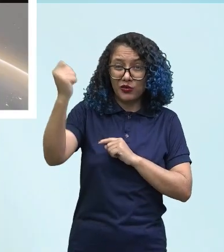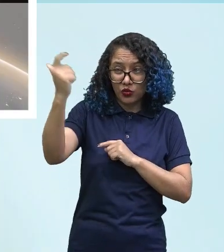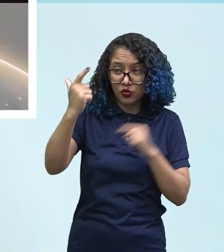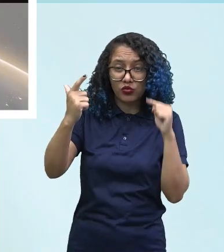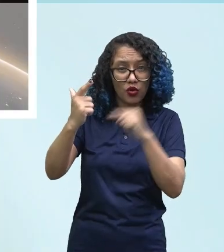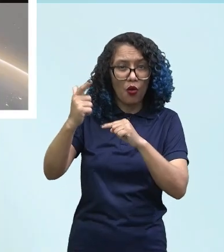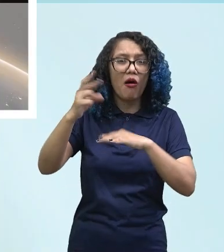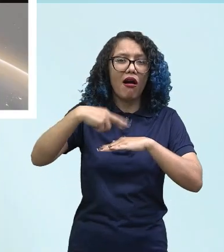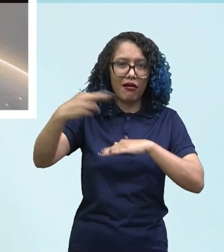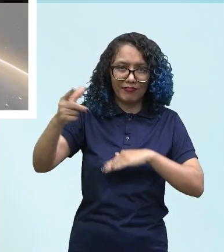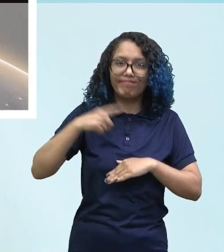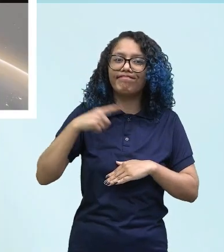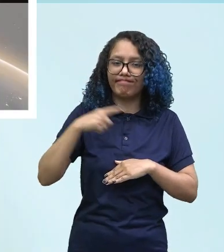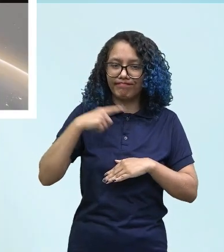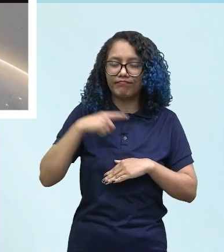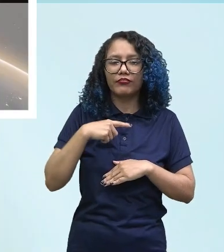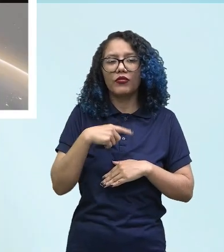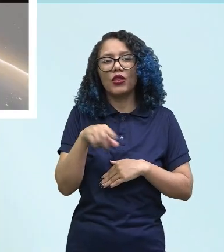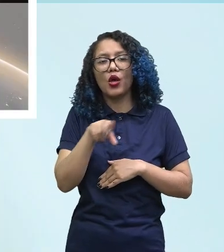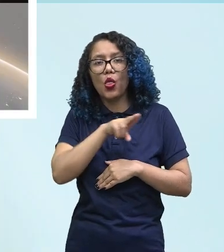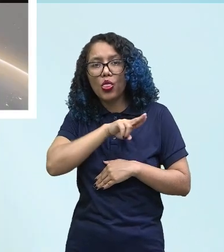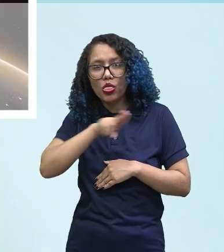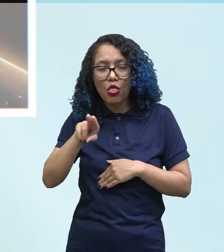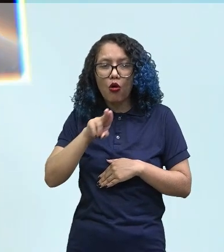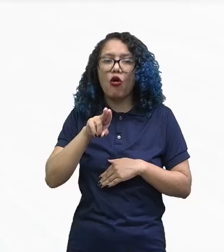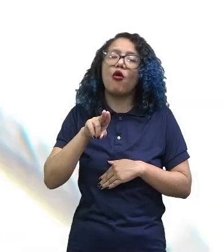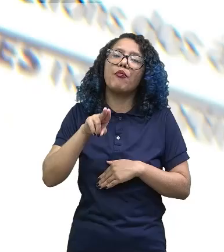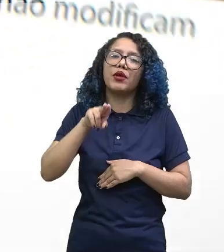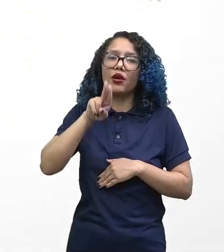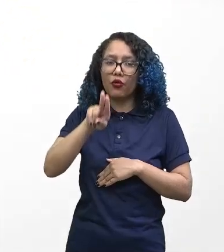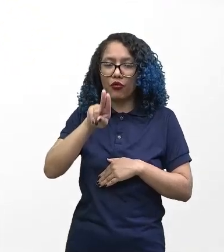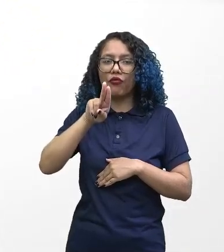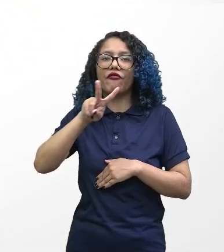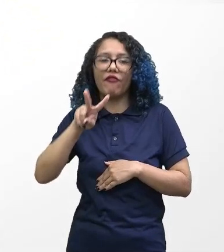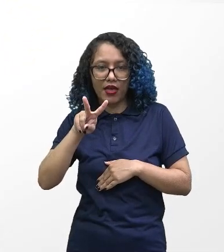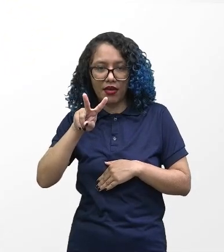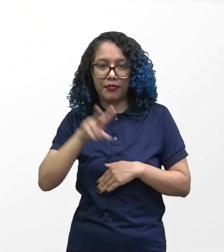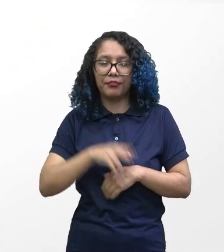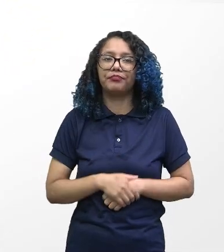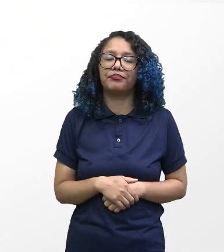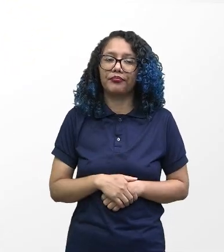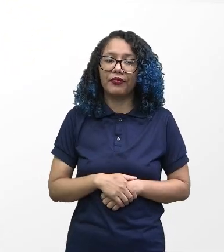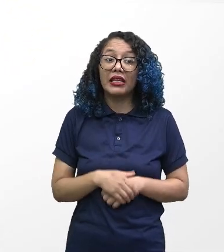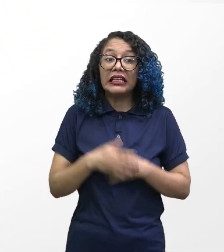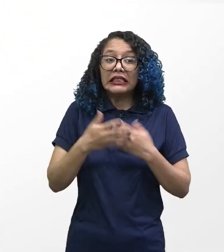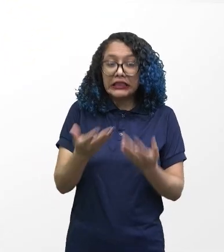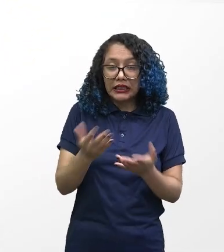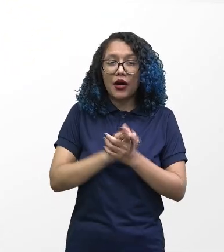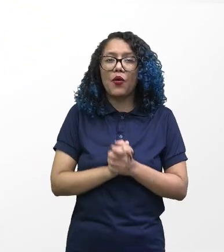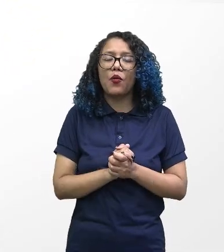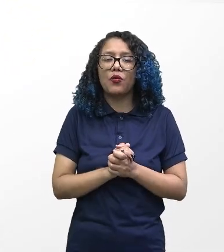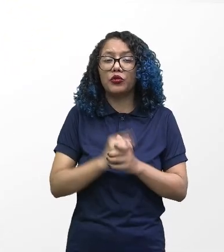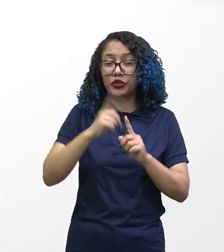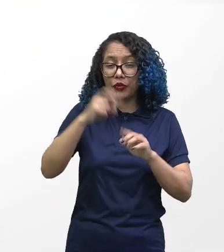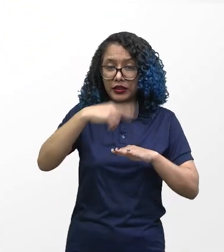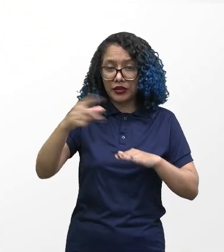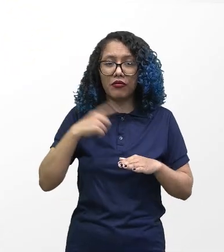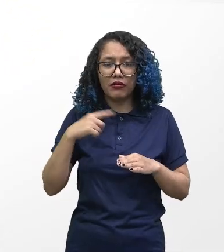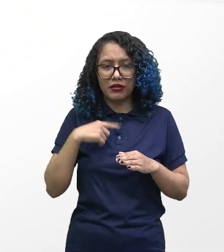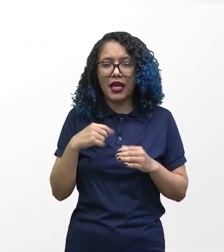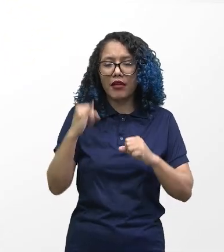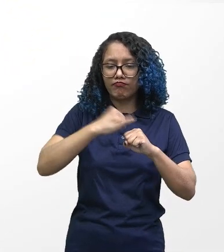emite radiações, que são chamadas de ultravioleta. Essas radiações são classificadas em